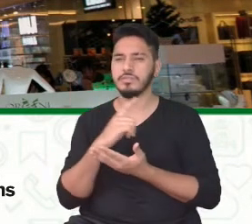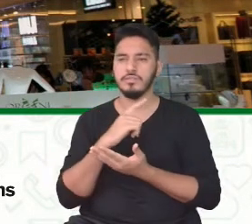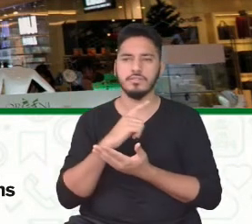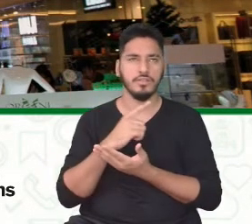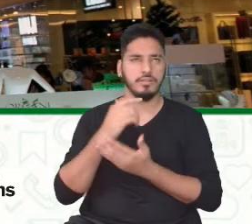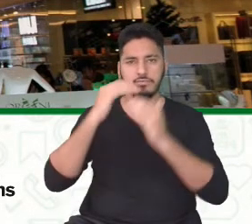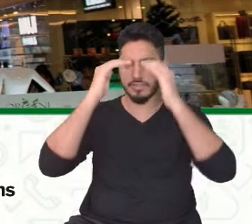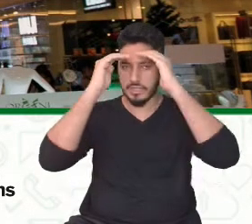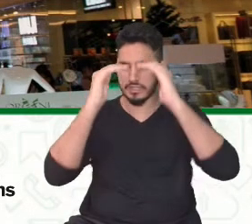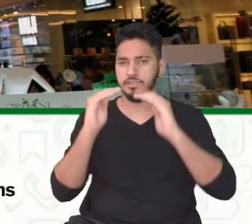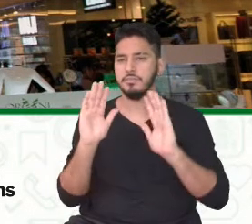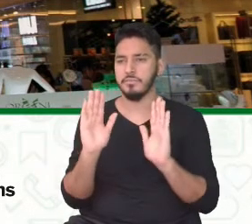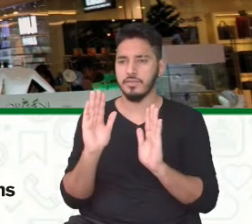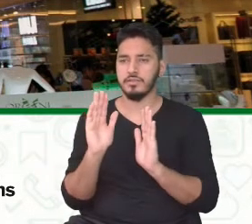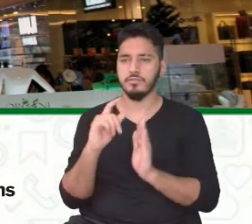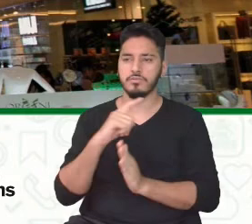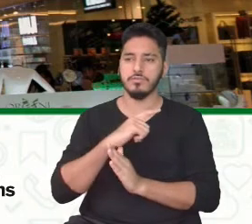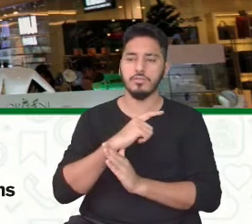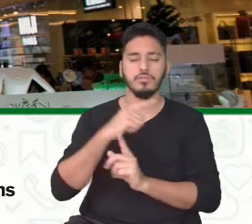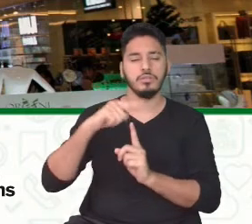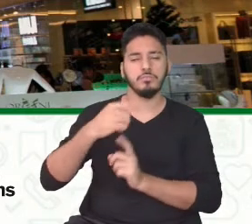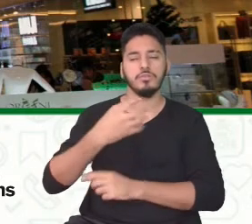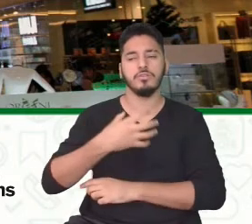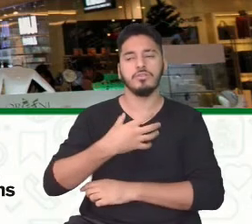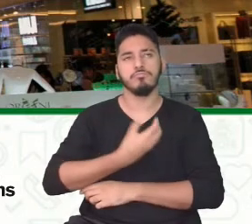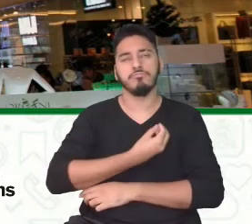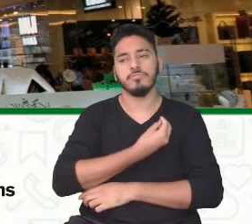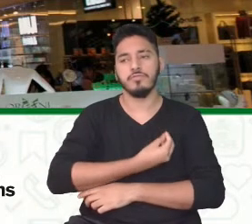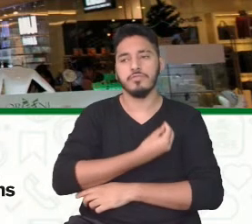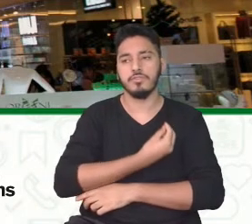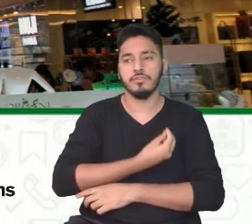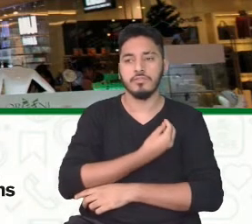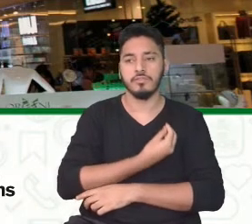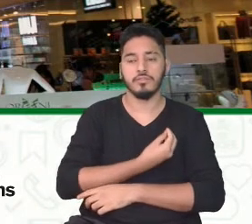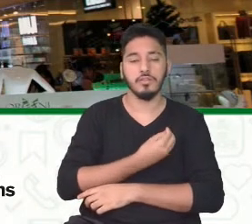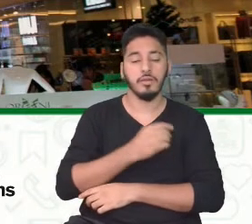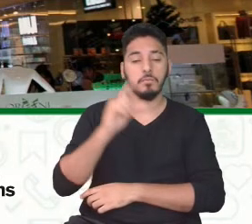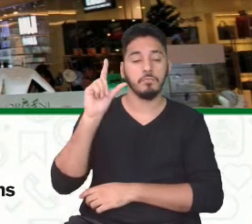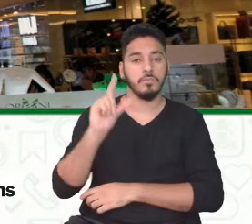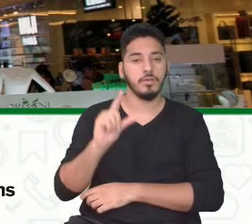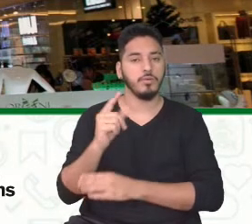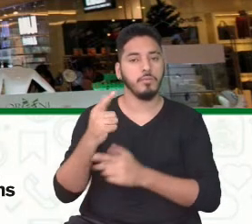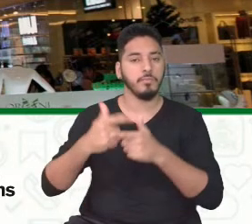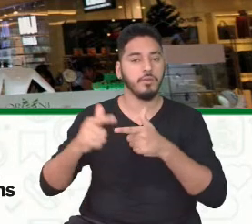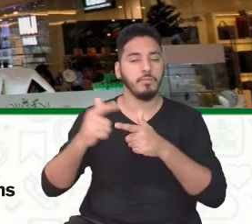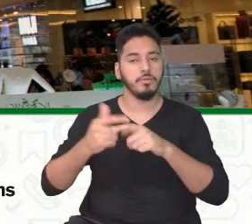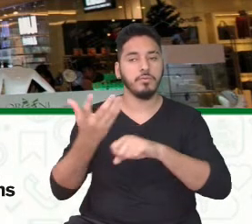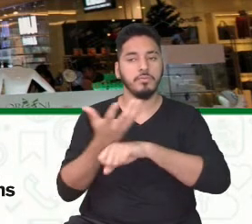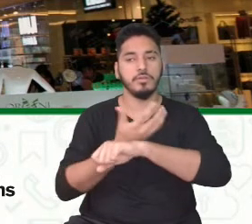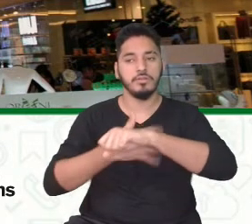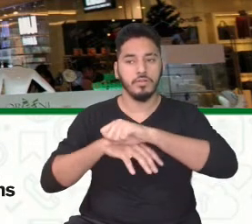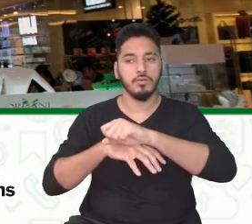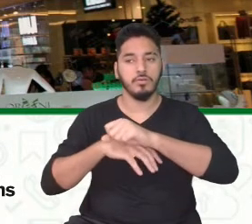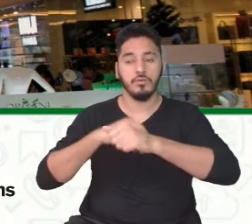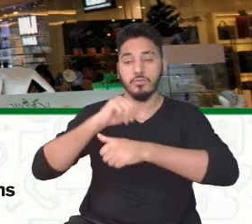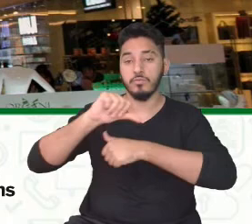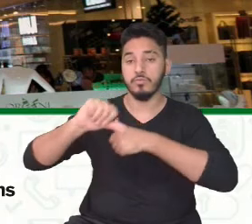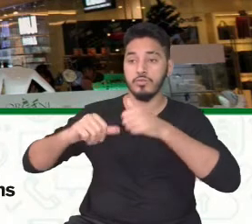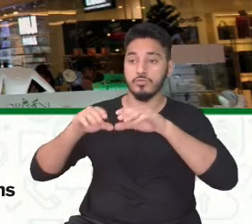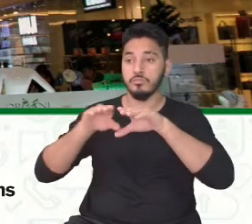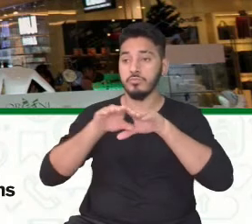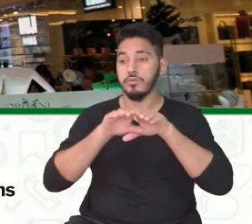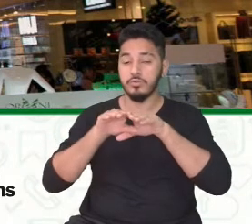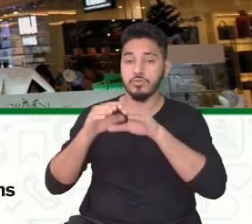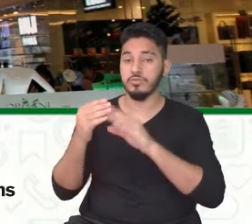um consumo mais respeitar viu né promover um estilo de vida É sério menor impacto ambiental alterar Os Atuais padrões